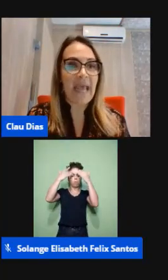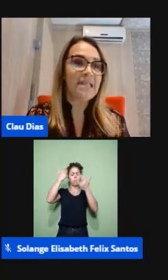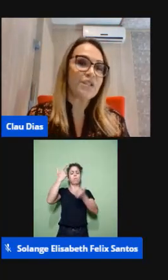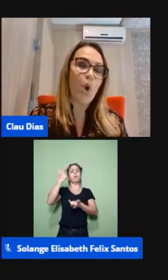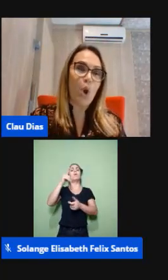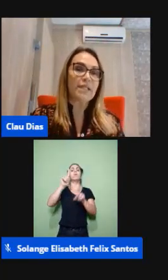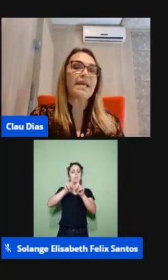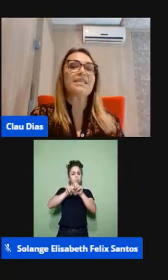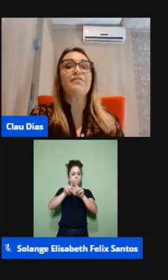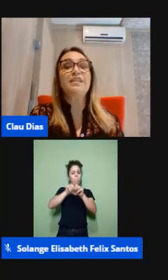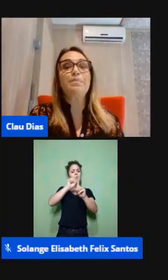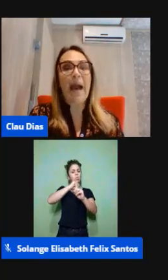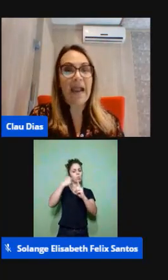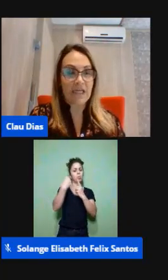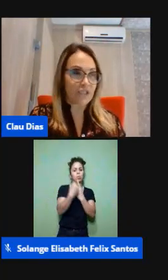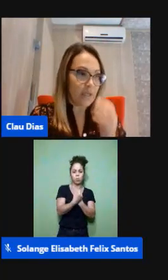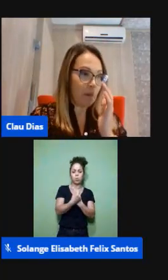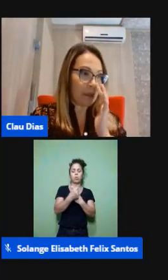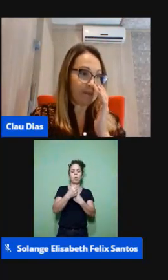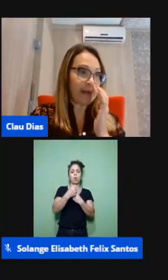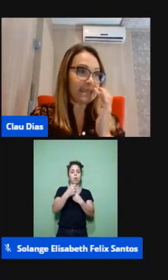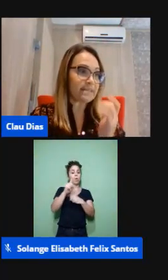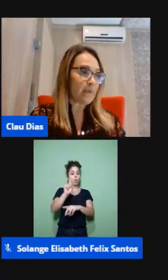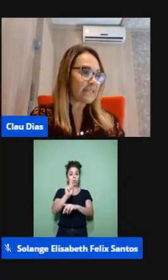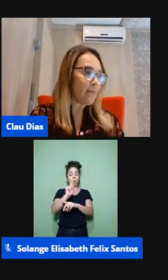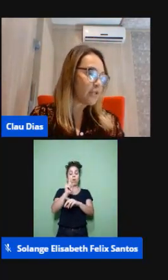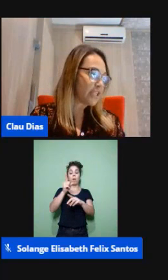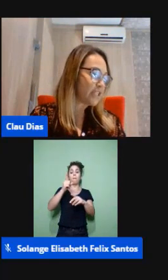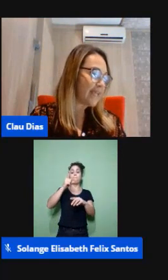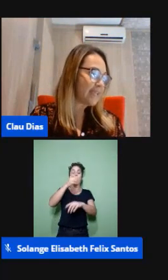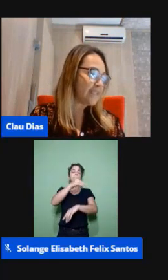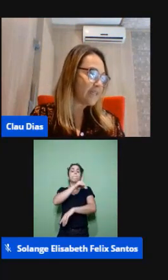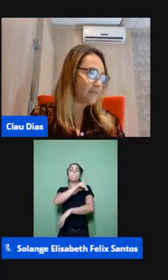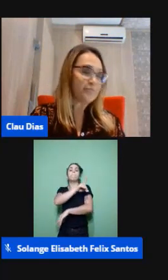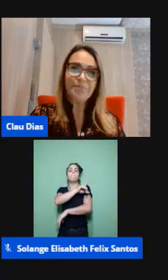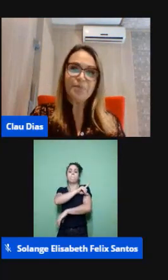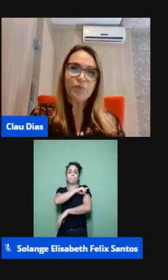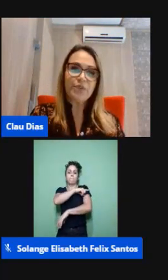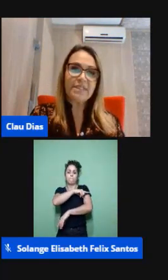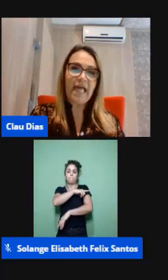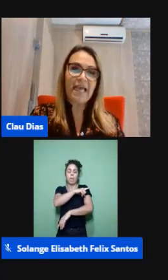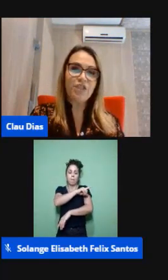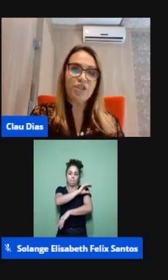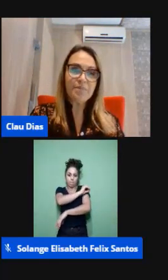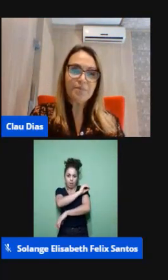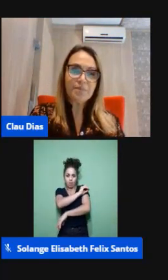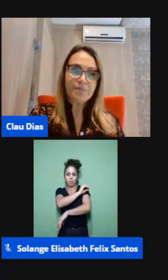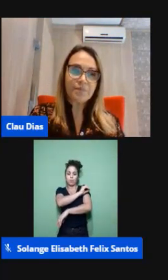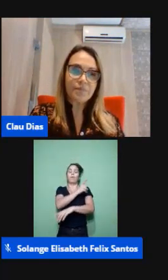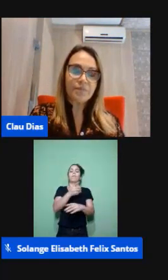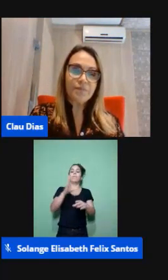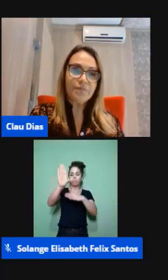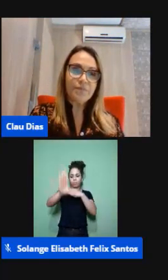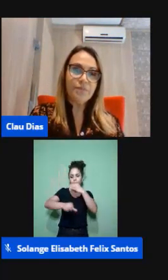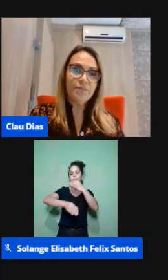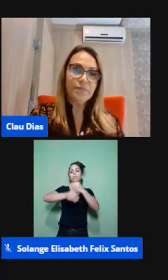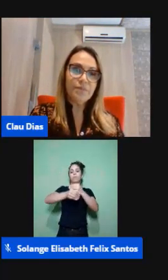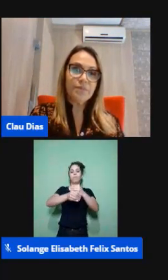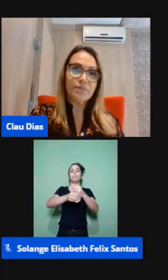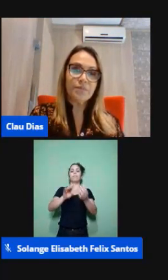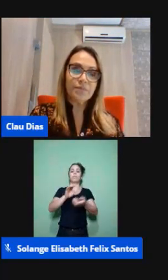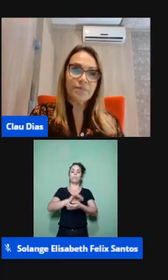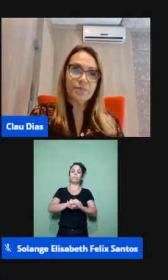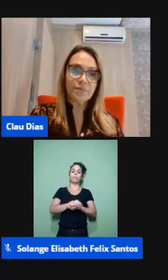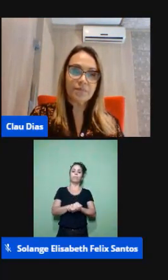a pré-escola, né, já faz parte. Pode passar, por gentileza, o slide.